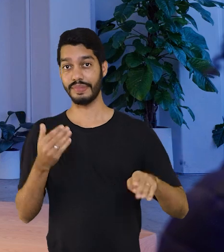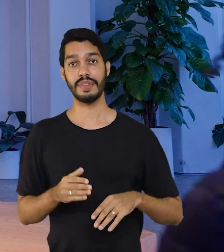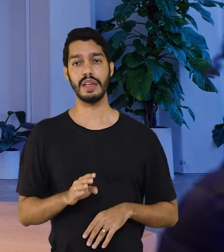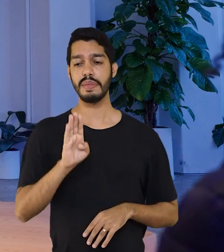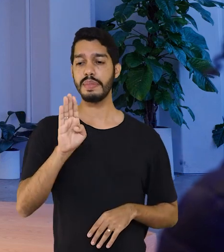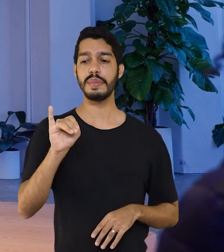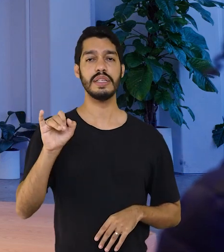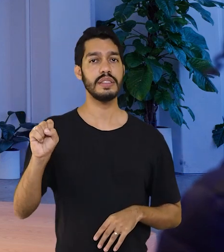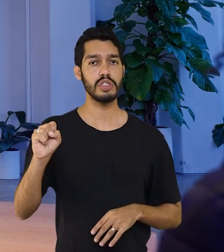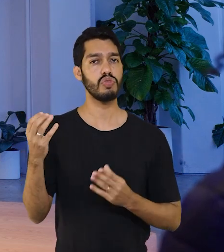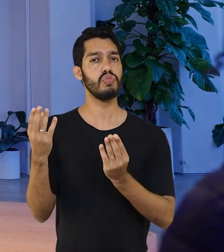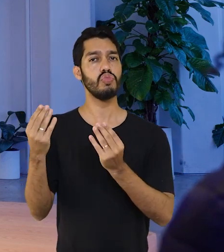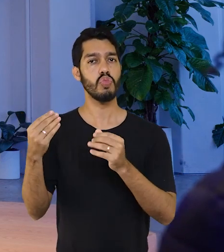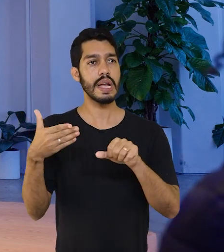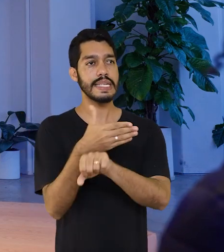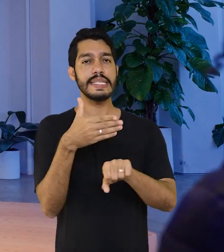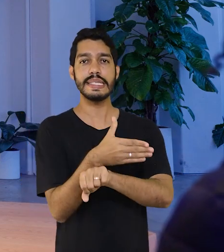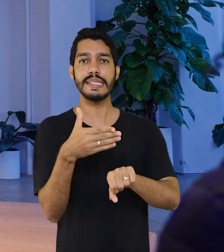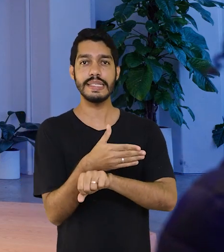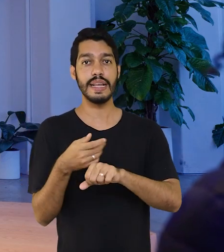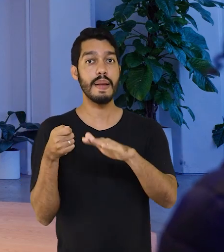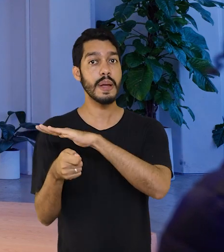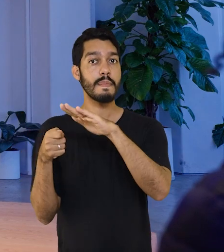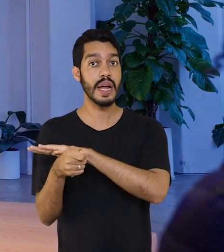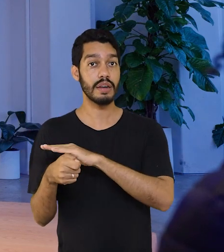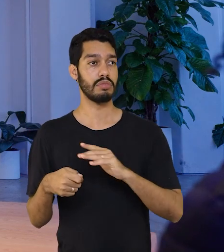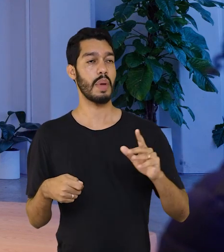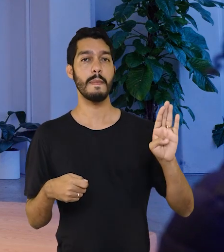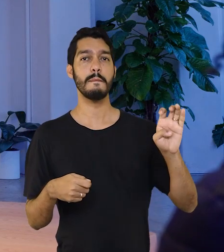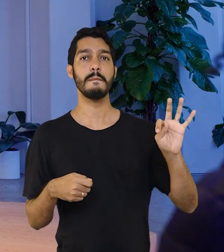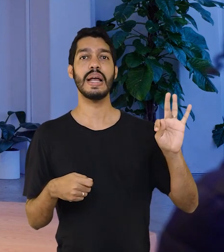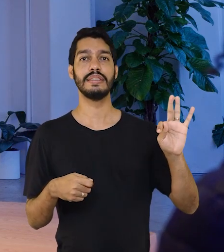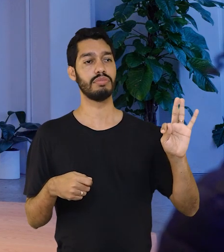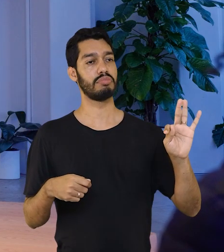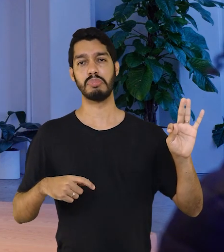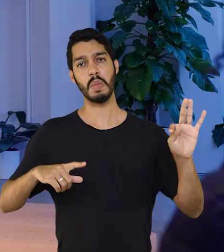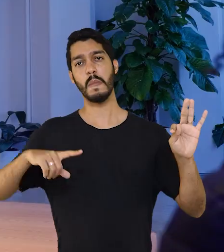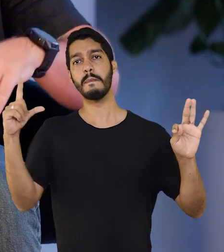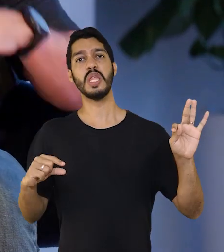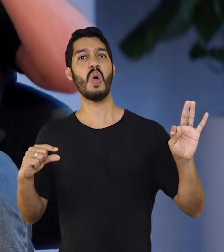E Bis está se destacando no mundo do futebol, com investimento 100 vezes, 1000 vezes menor que